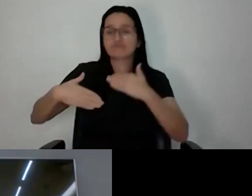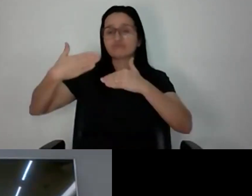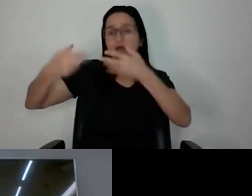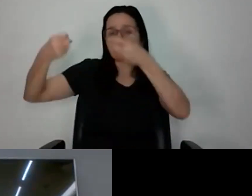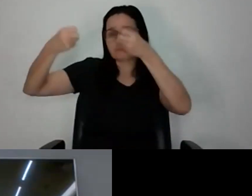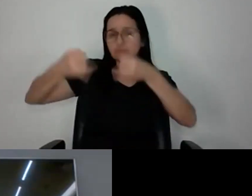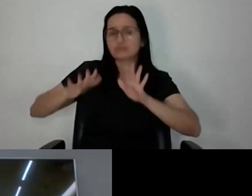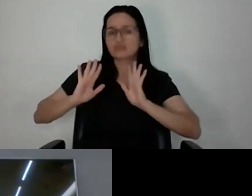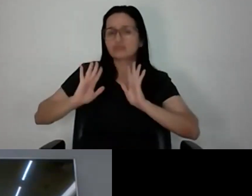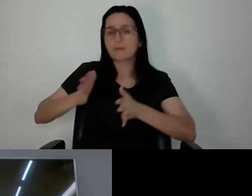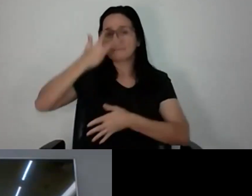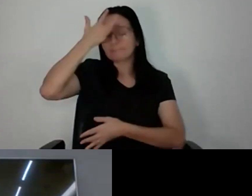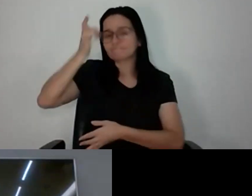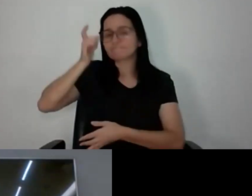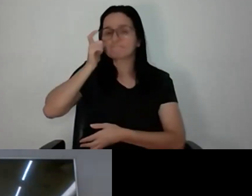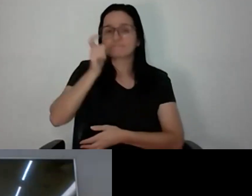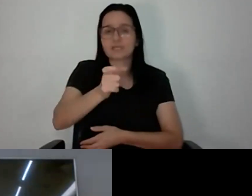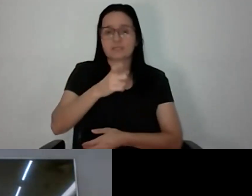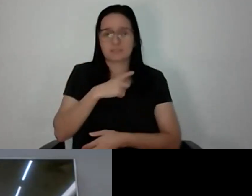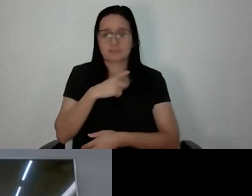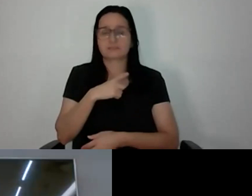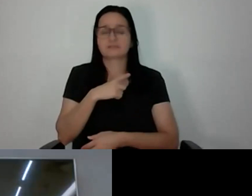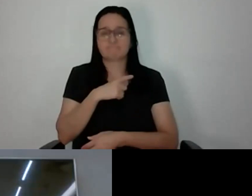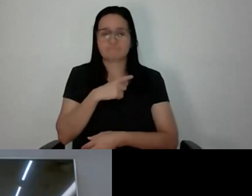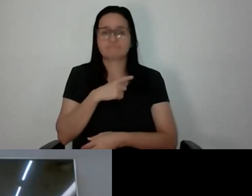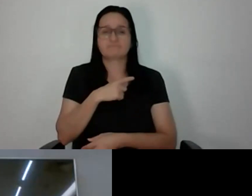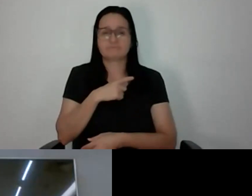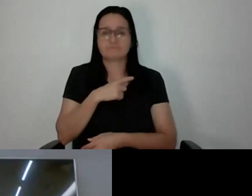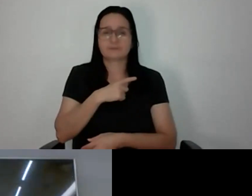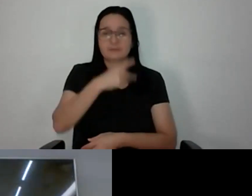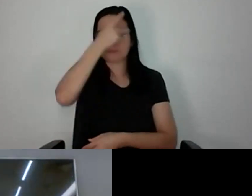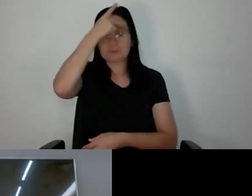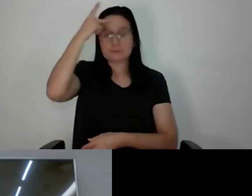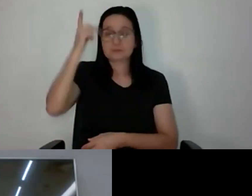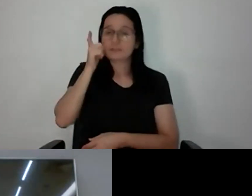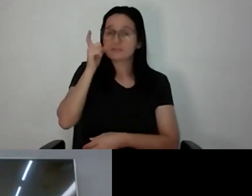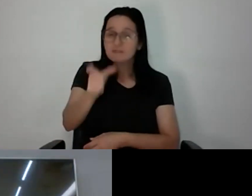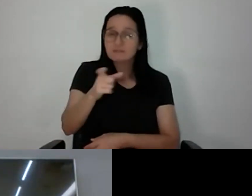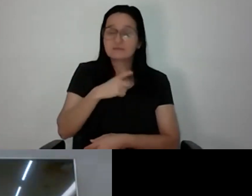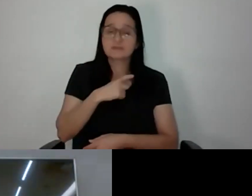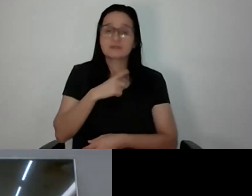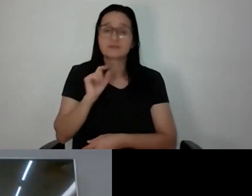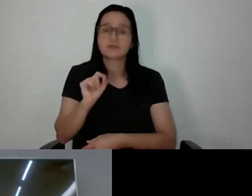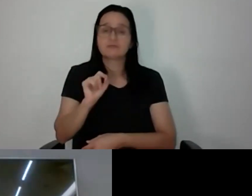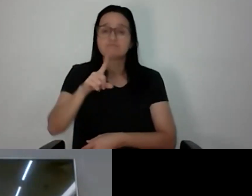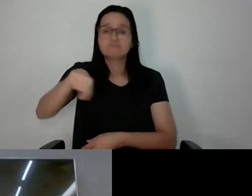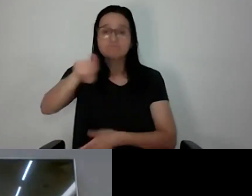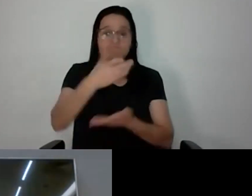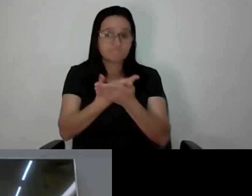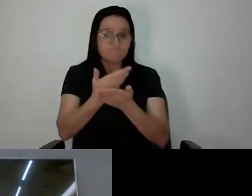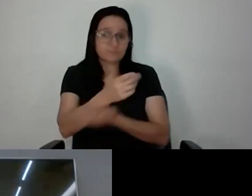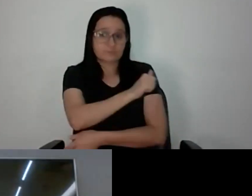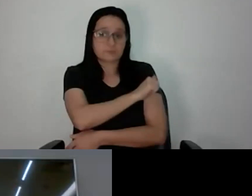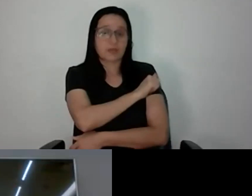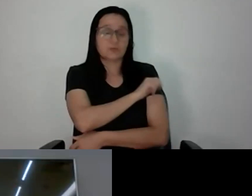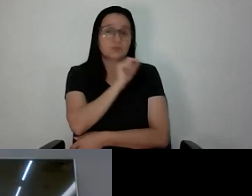de uma pessoa interessada. Uma pessoa interessada, e antes disso, todo estudante, via de regra, ele tem que